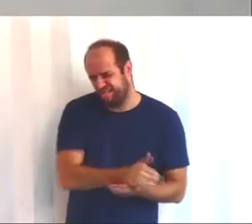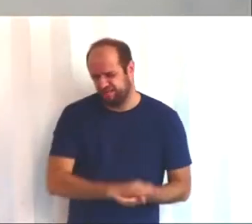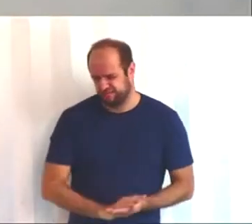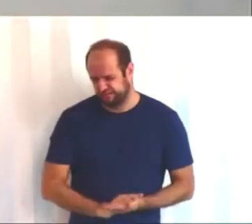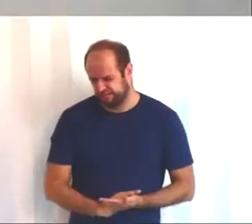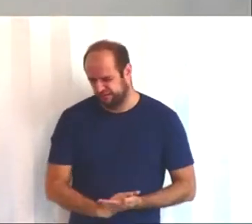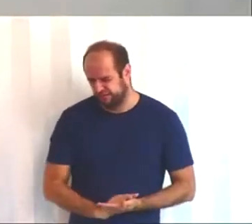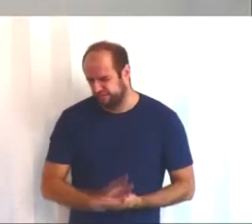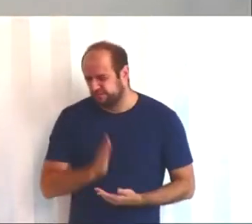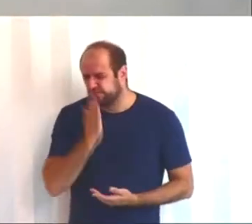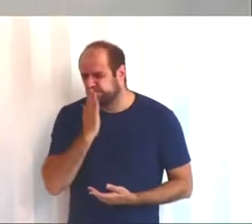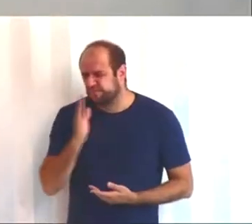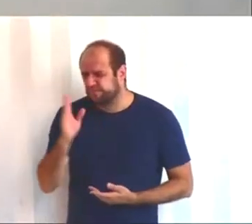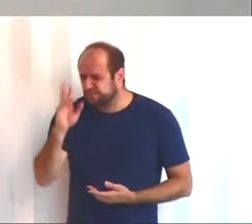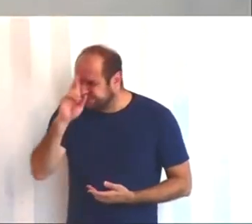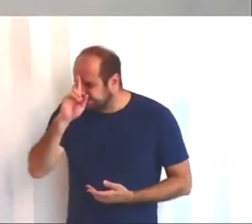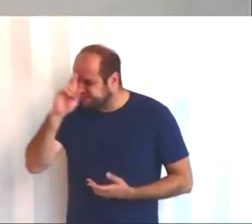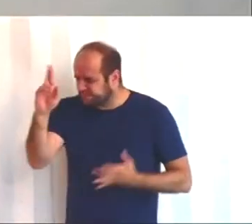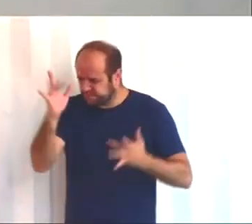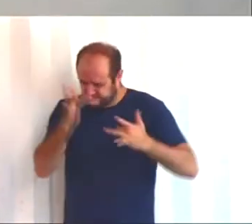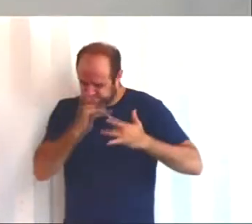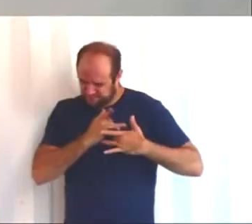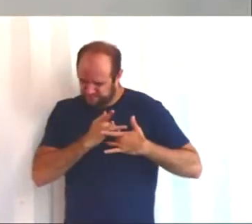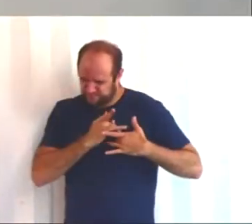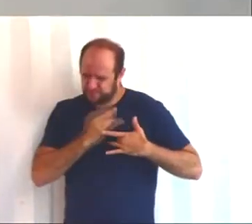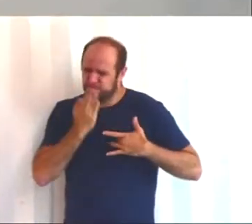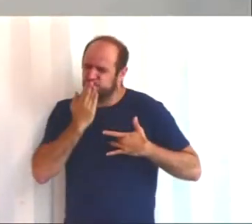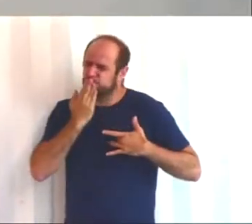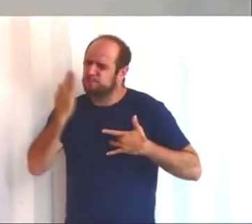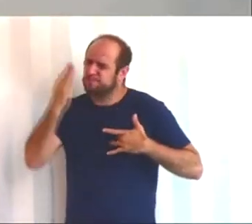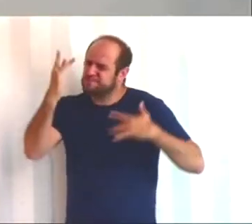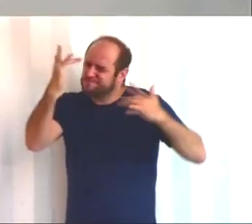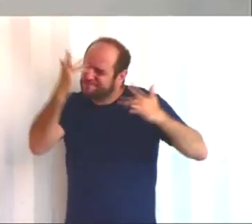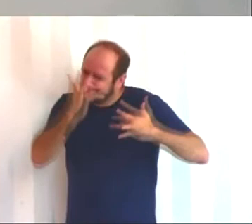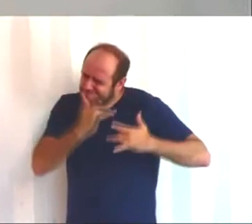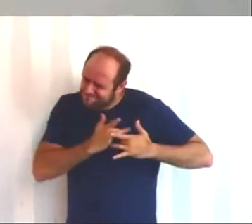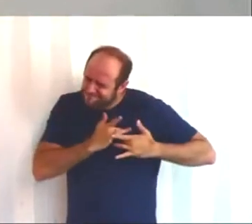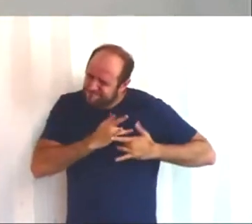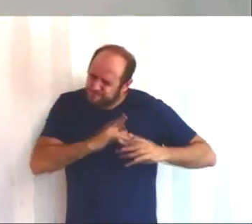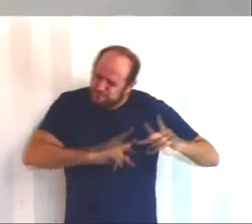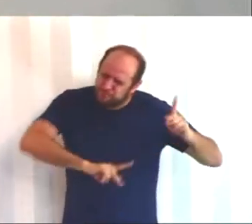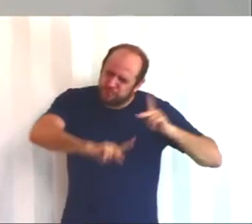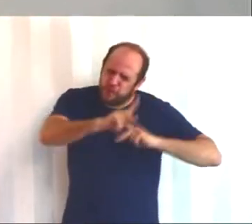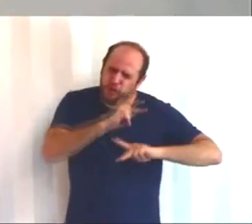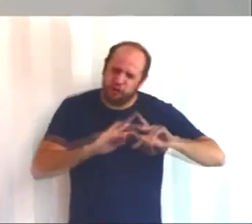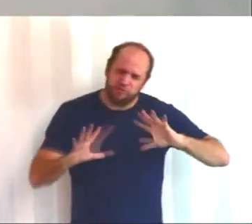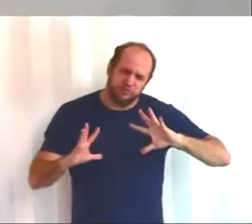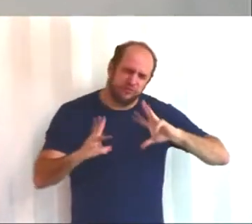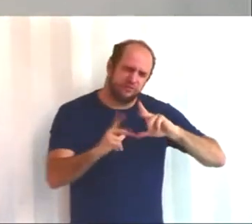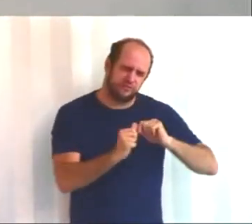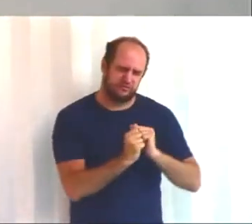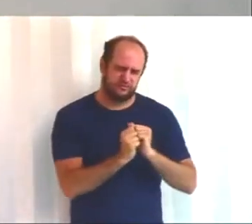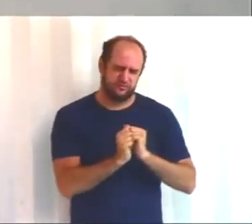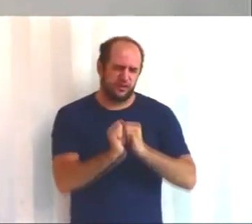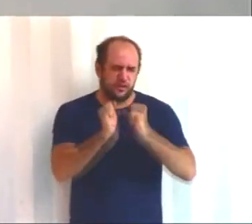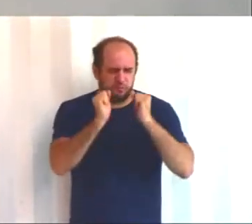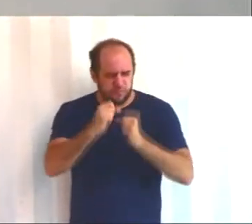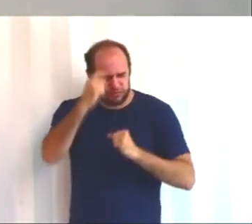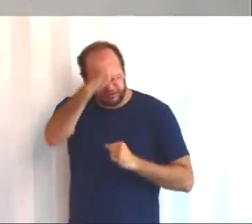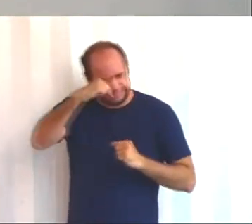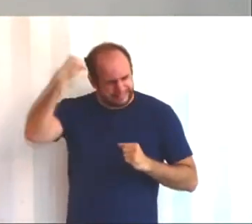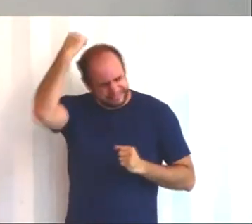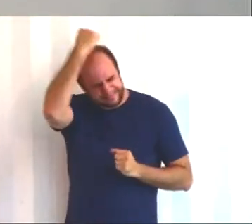de misericórdia, tem misericórdia de nós, do seu povo. Senhor, fortalece a santidade dentro de